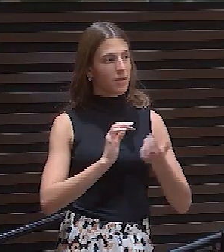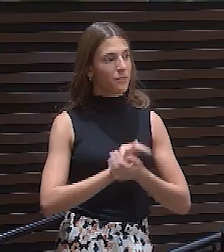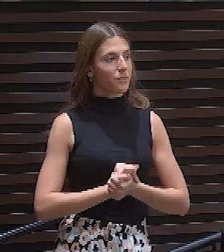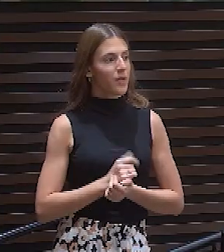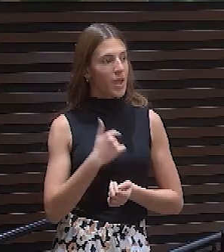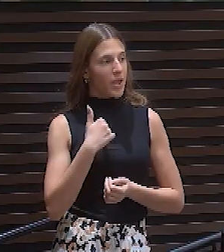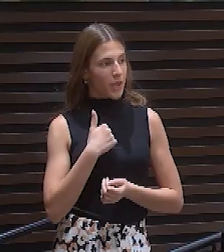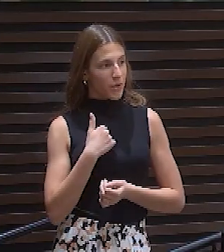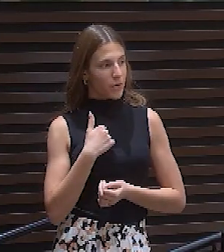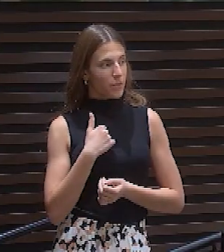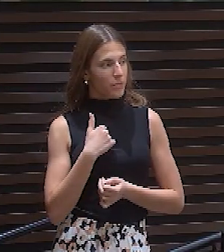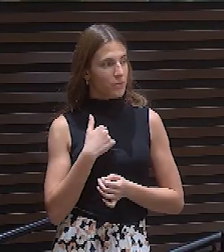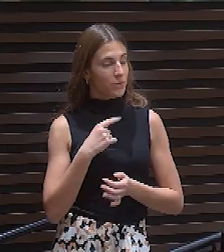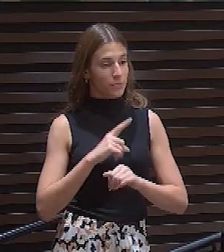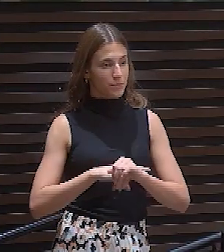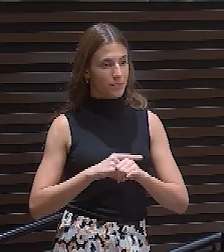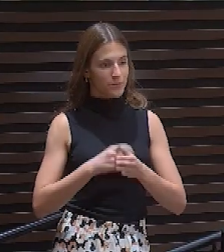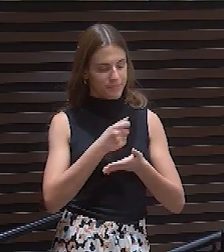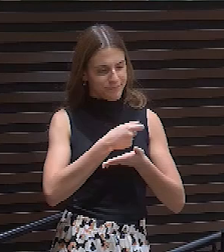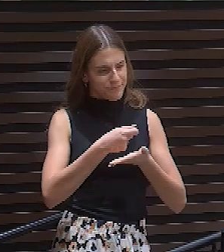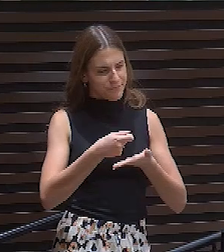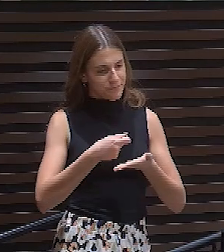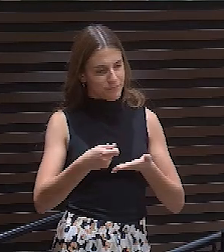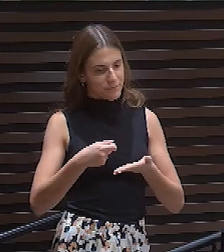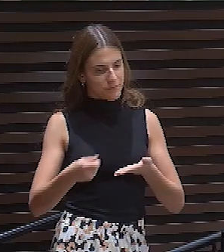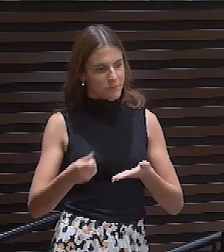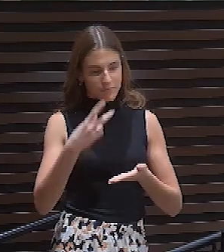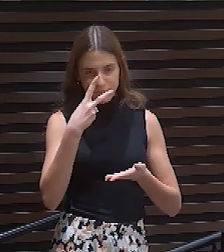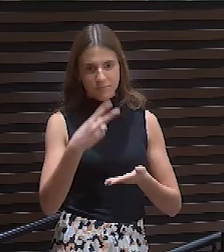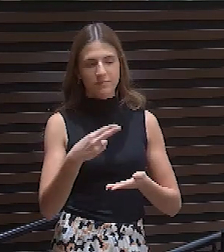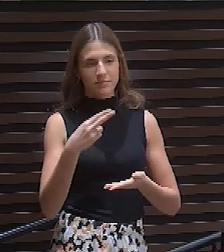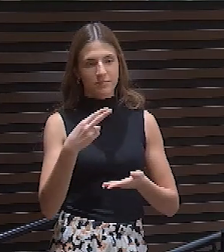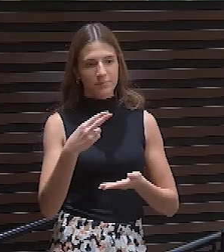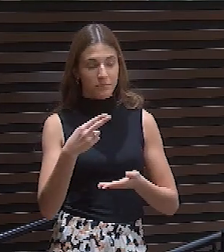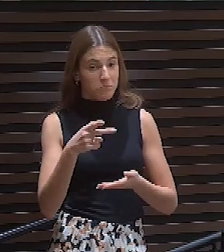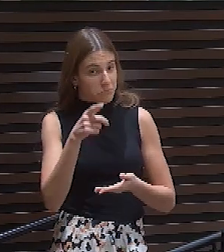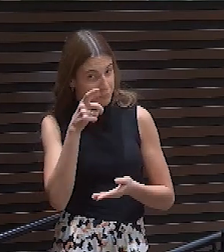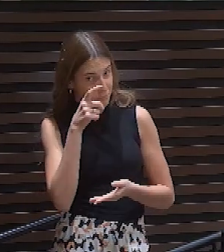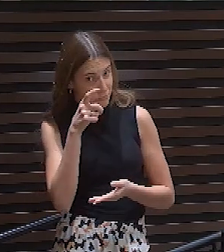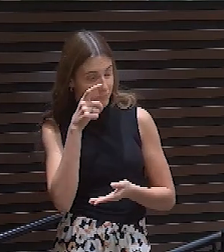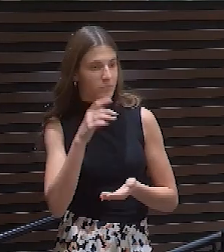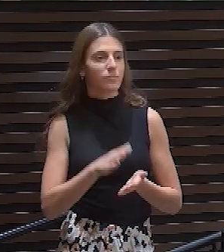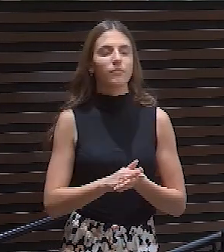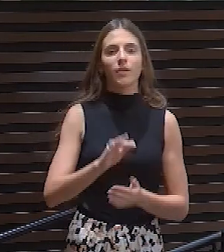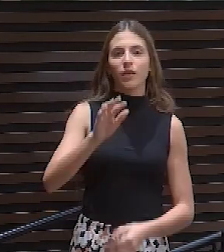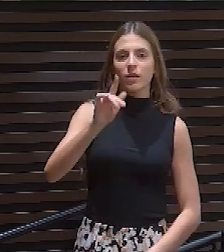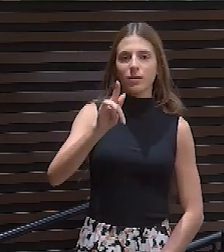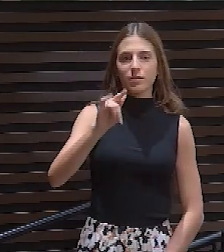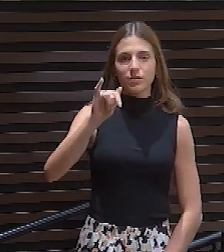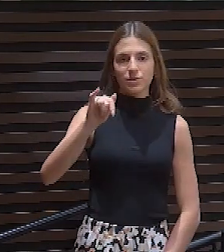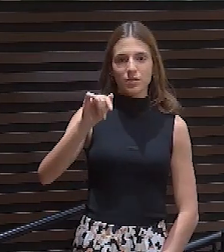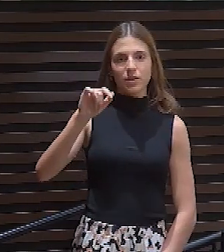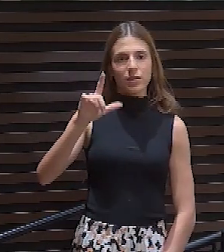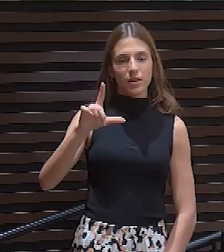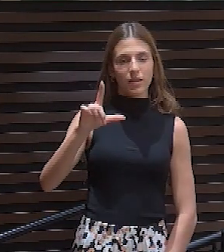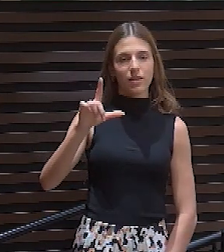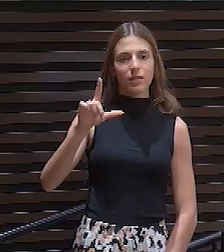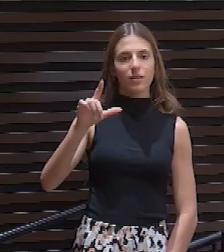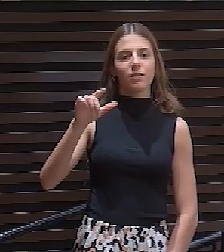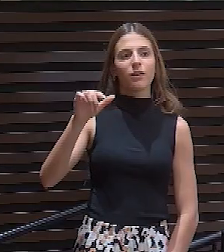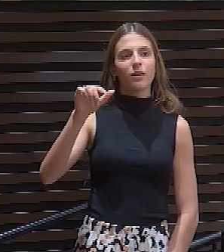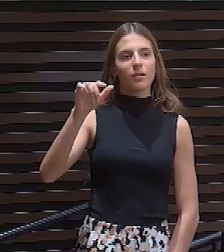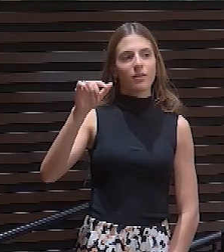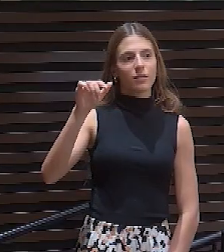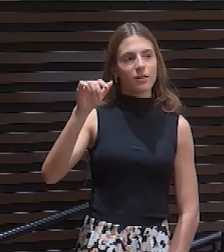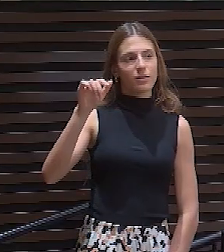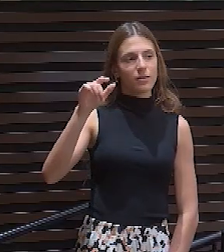mim, quando eu escrevi, eu achei muito interessante. Para mim, Gilgal é o lugar